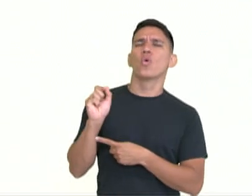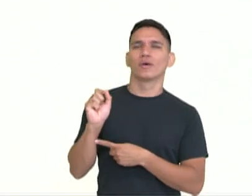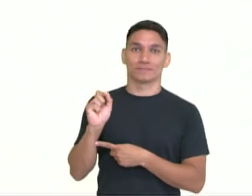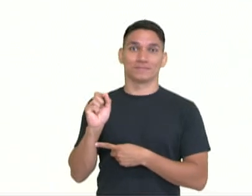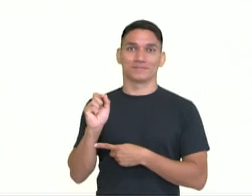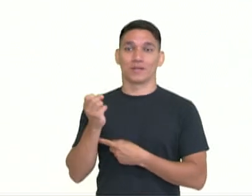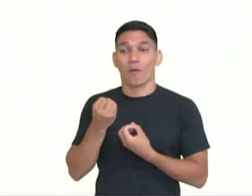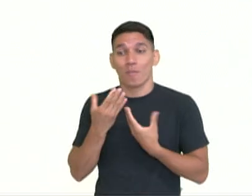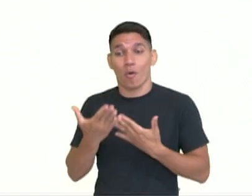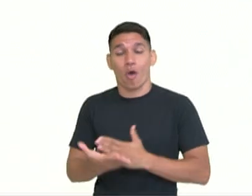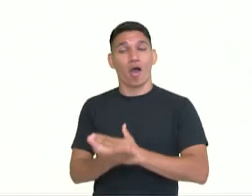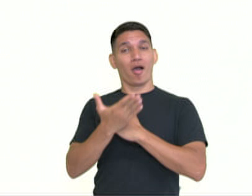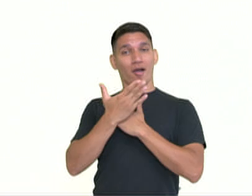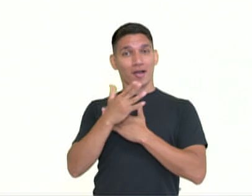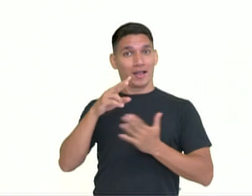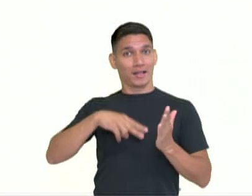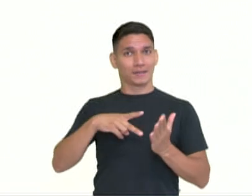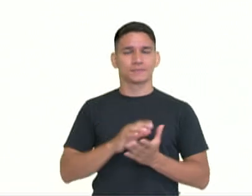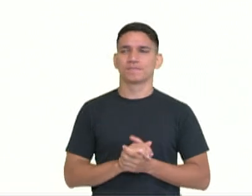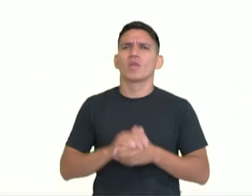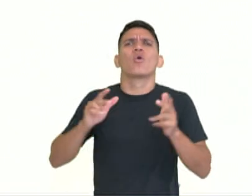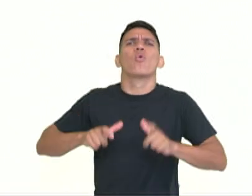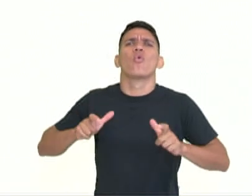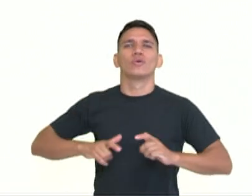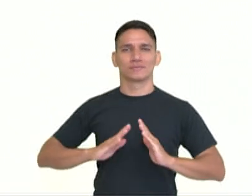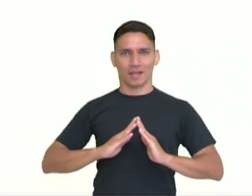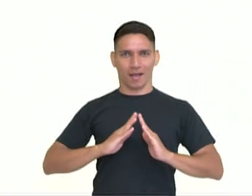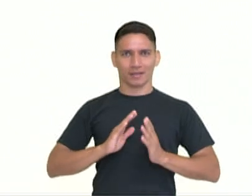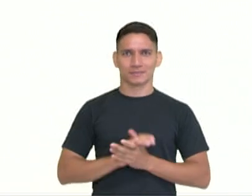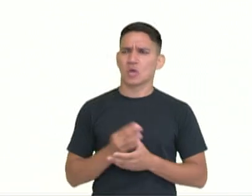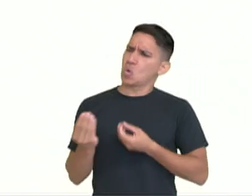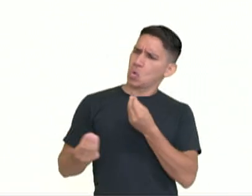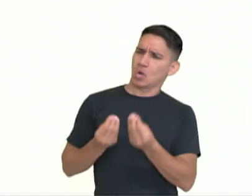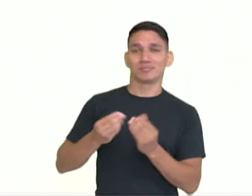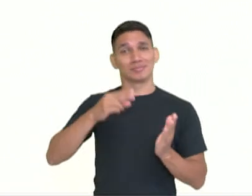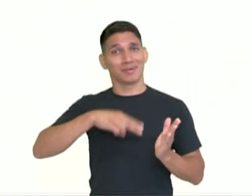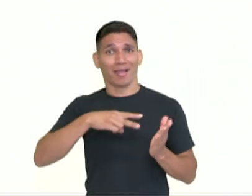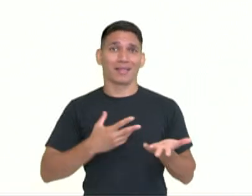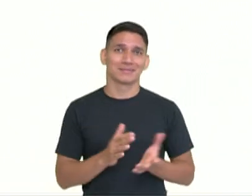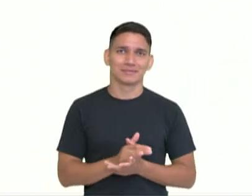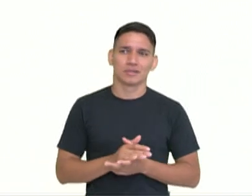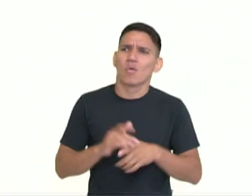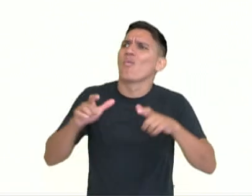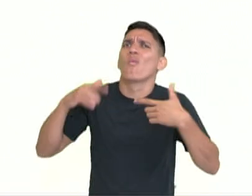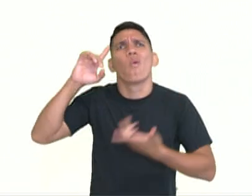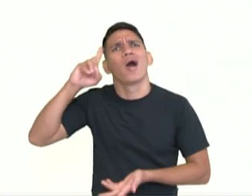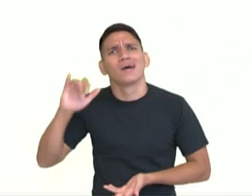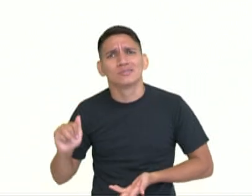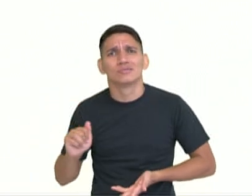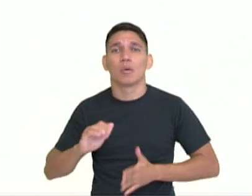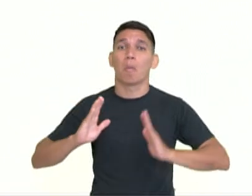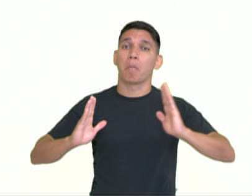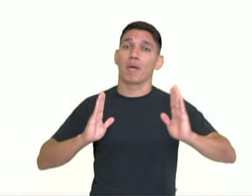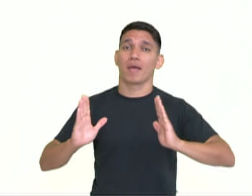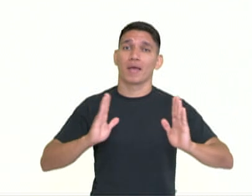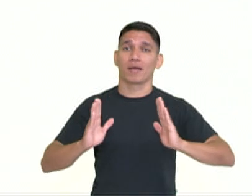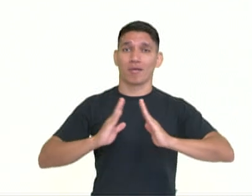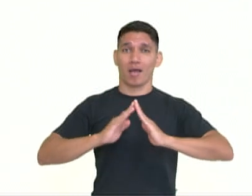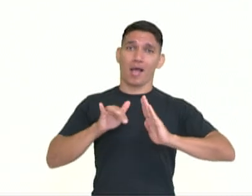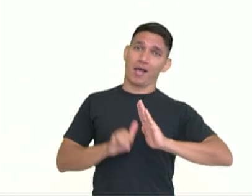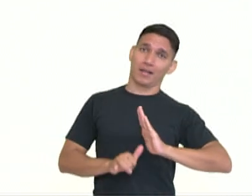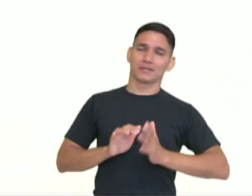benefícios da leitura. Onde? Em casa. Como? Lendo. Quando? No período de quarentena.